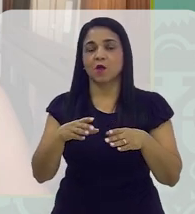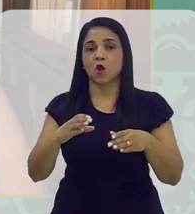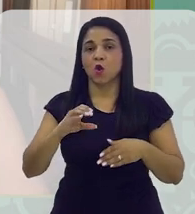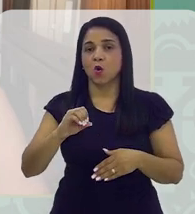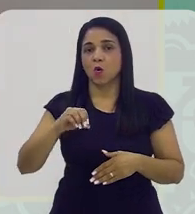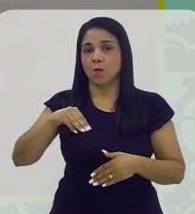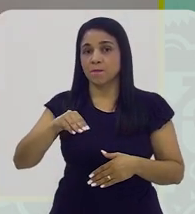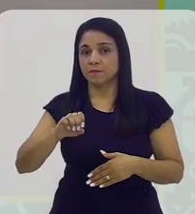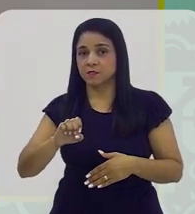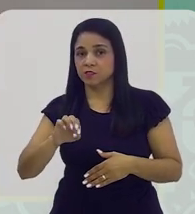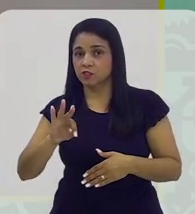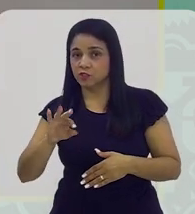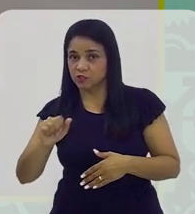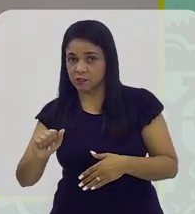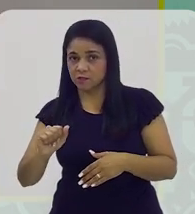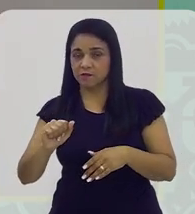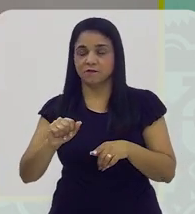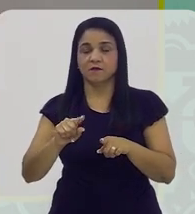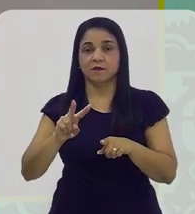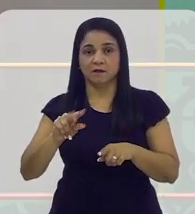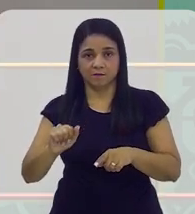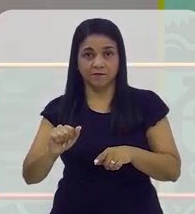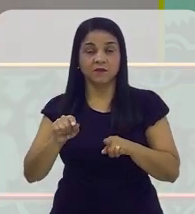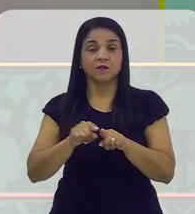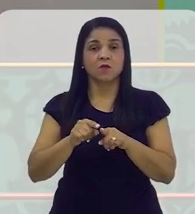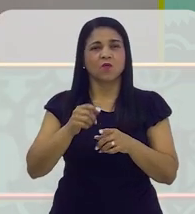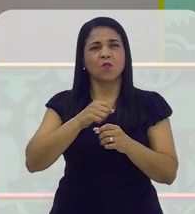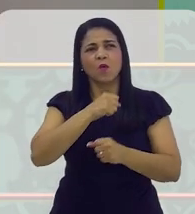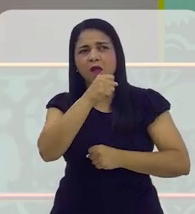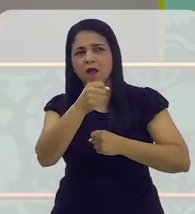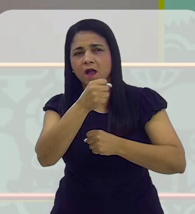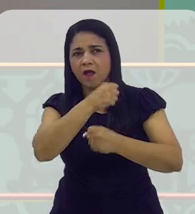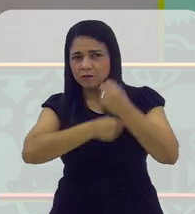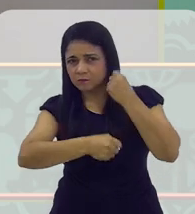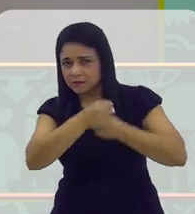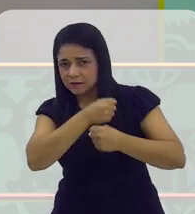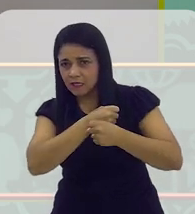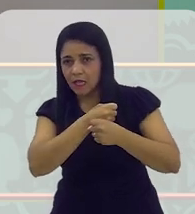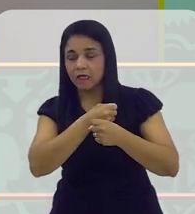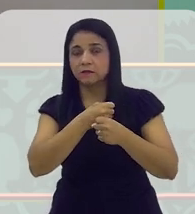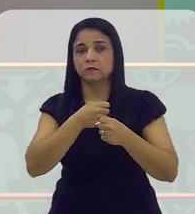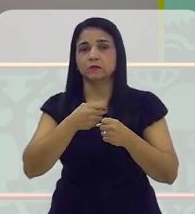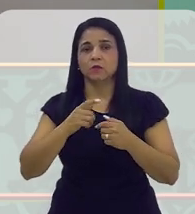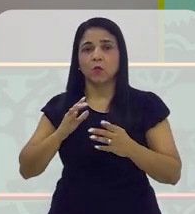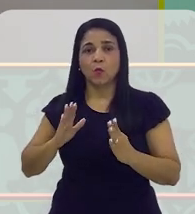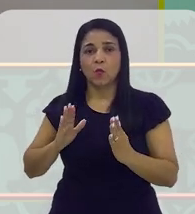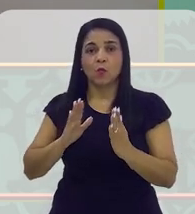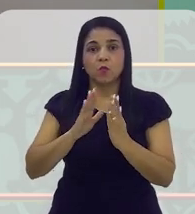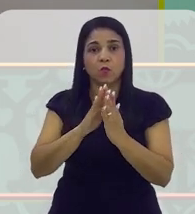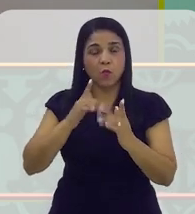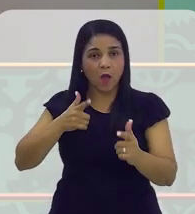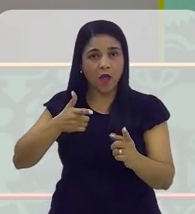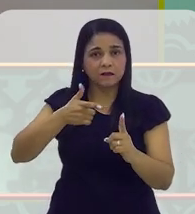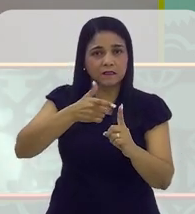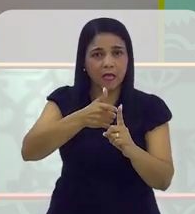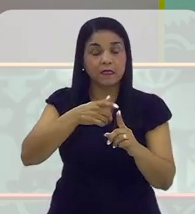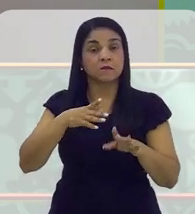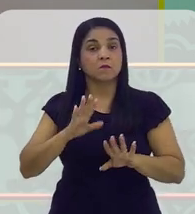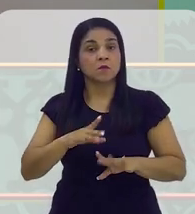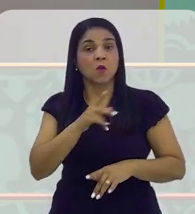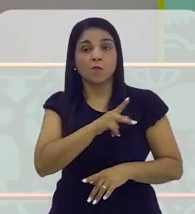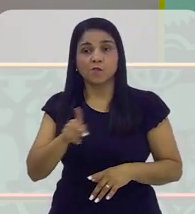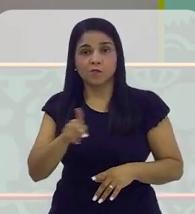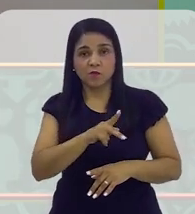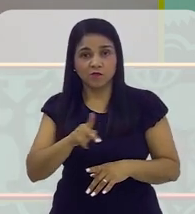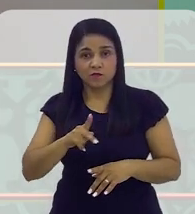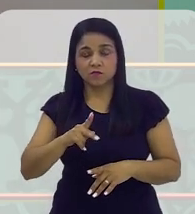oitiva. Mas, no final do ano passado, após o ataque de Aracruz, o professor Daniel Cara, que é da